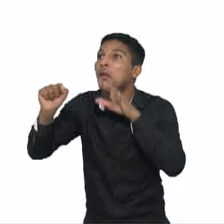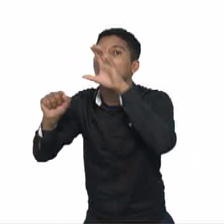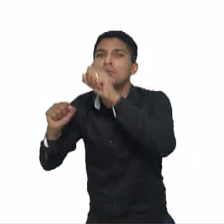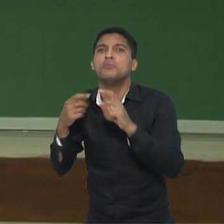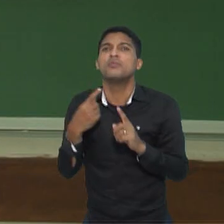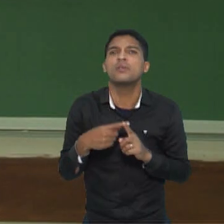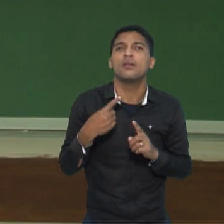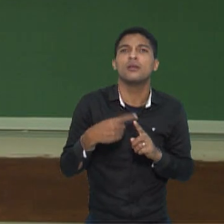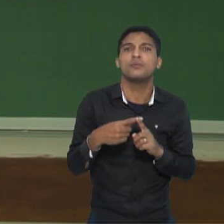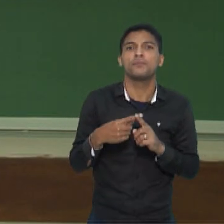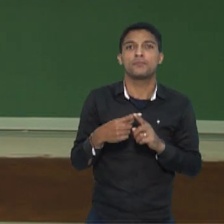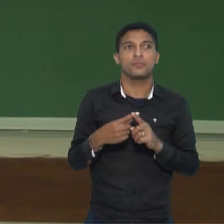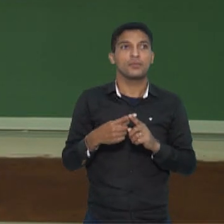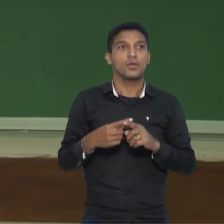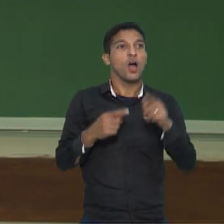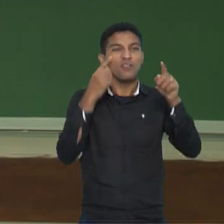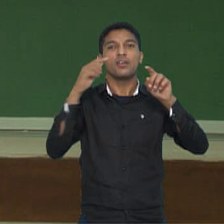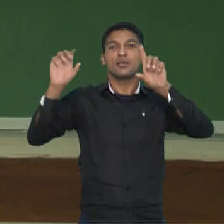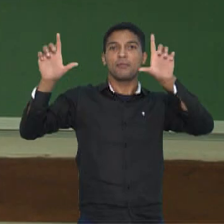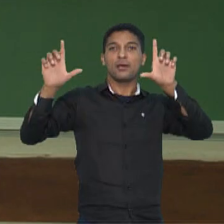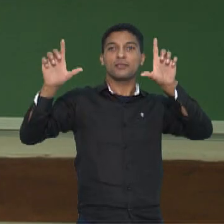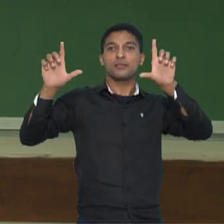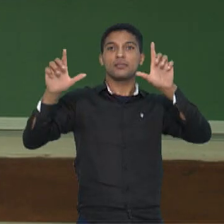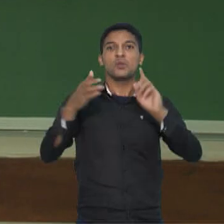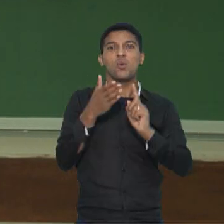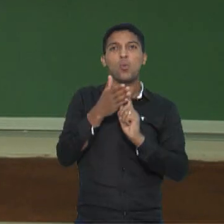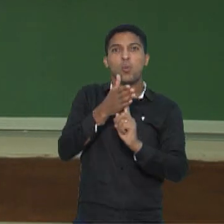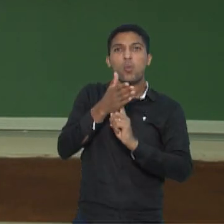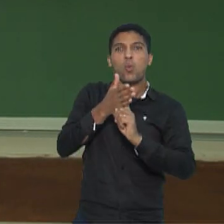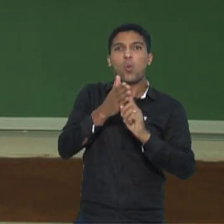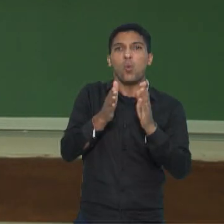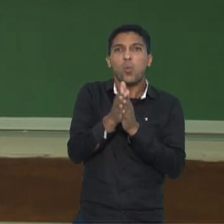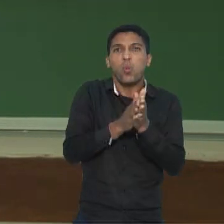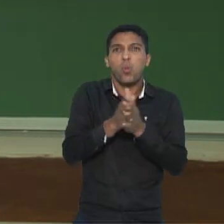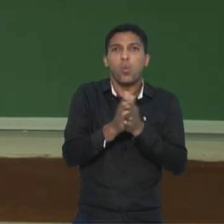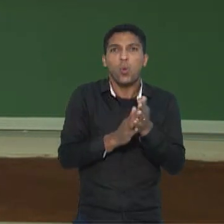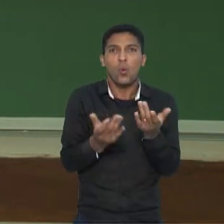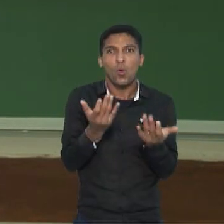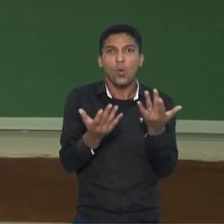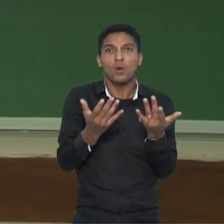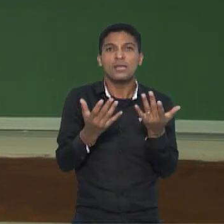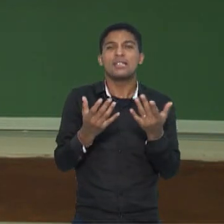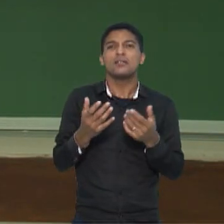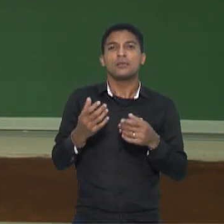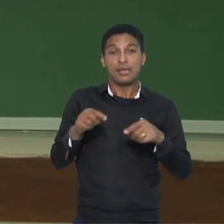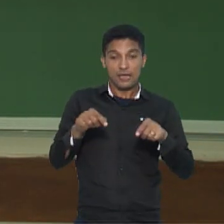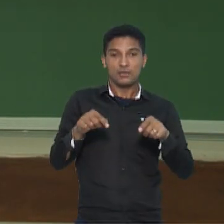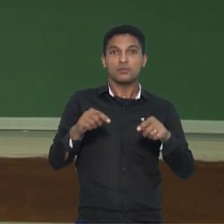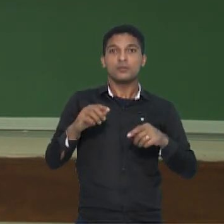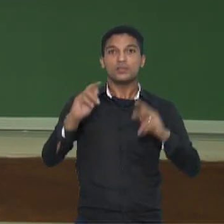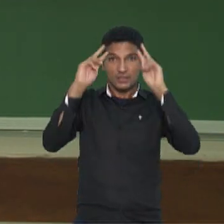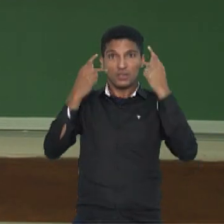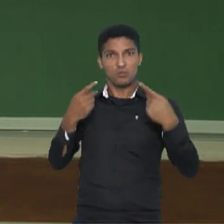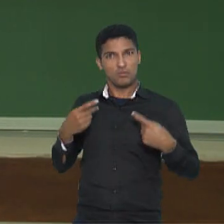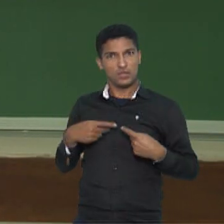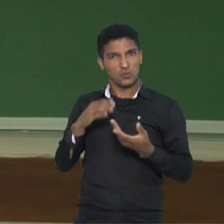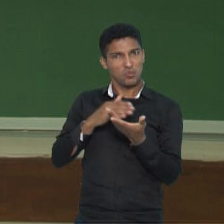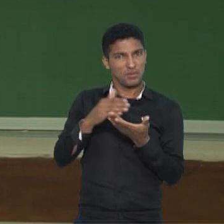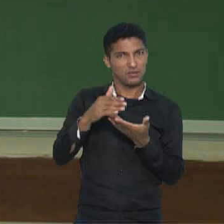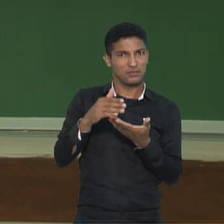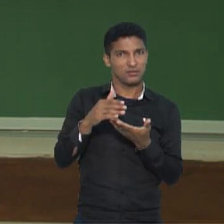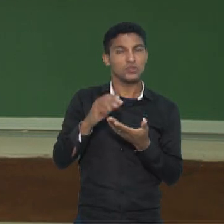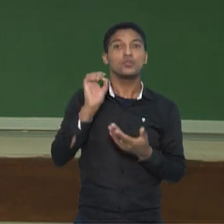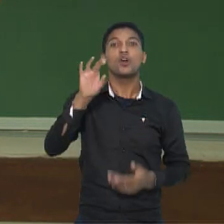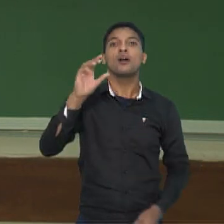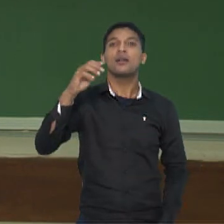para fazer um churrasco na sequência. Por quê? Só 10 mil anos. 10 mil anos é pouco